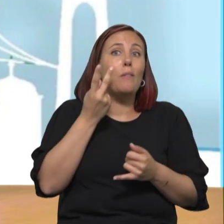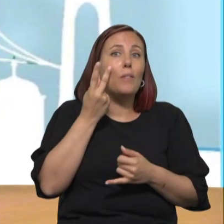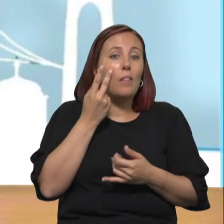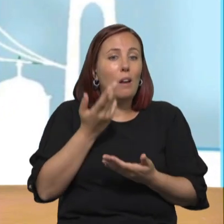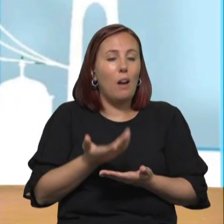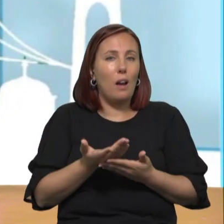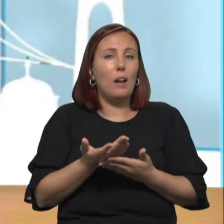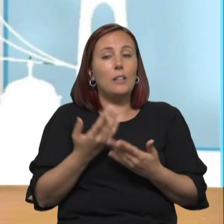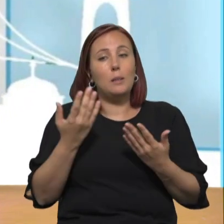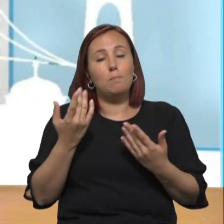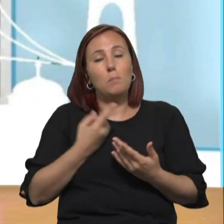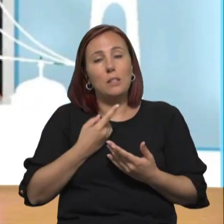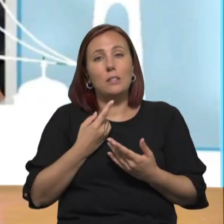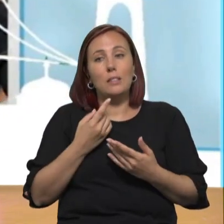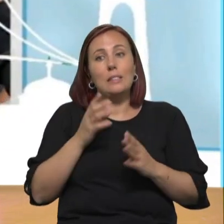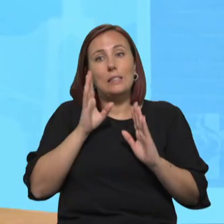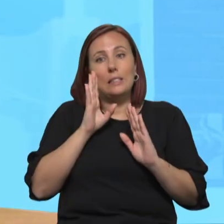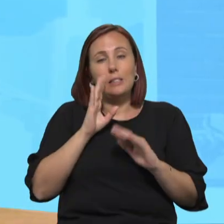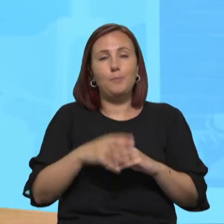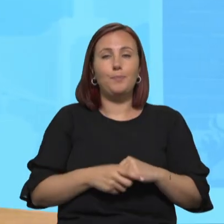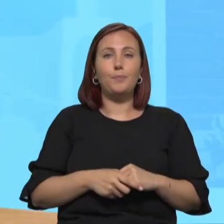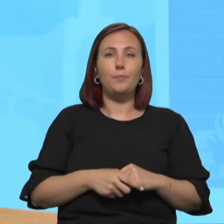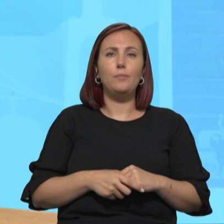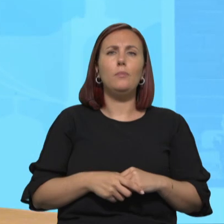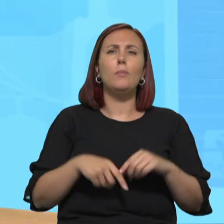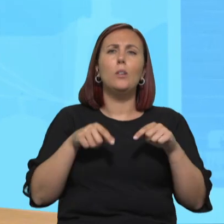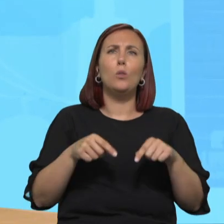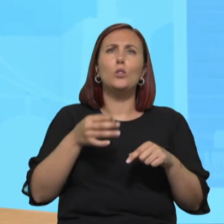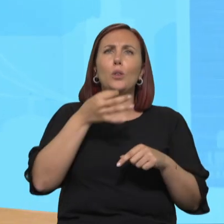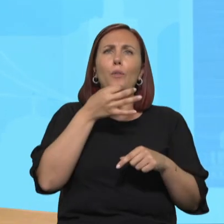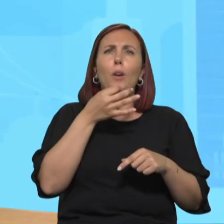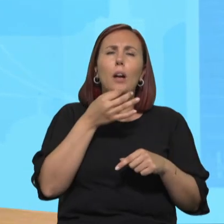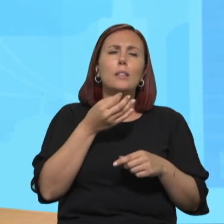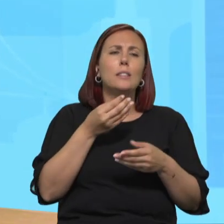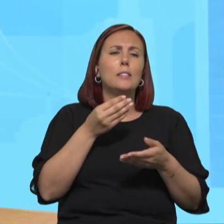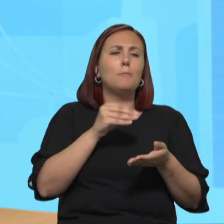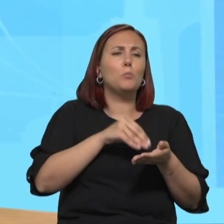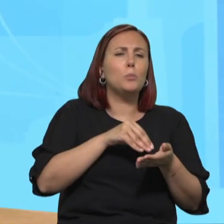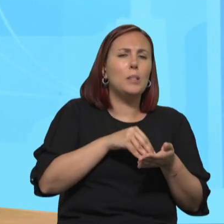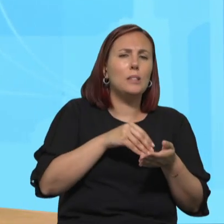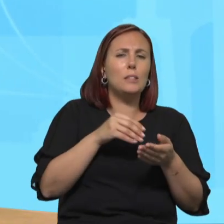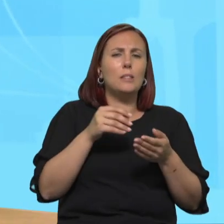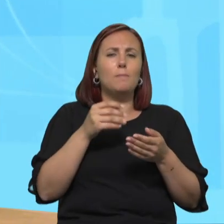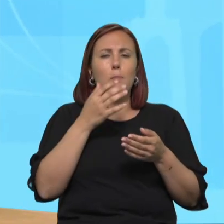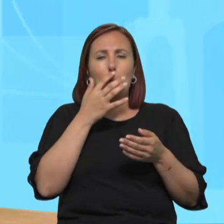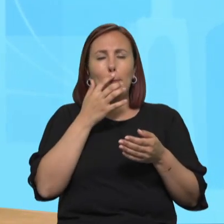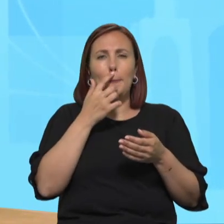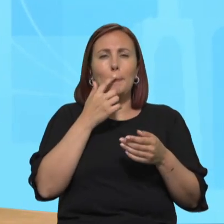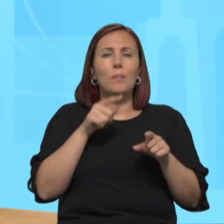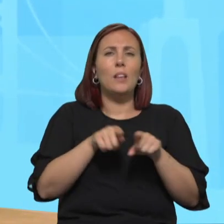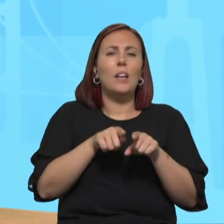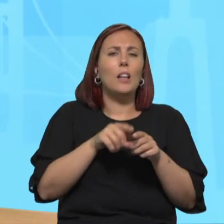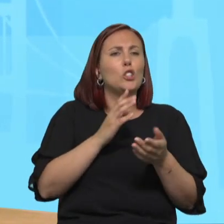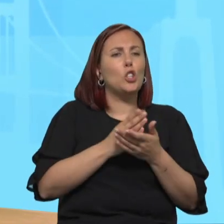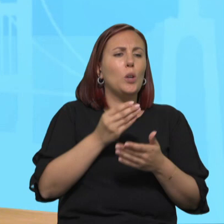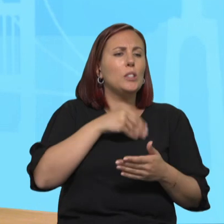atender a essas situações. Fala-se hoje muito da precariedade, mas a precariedade é uma realidade que vai além apenas da precariedade